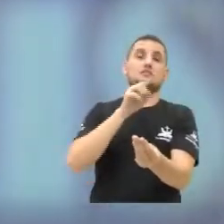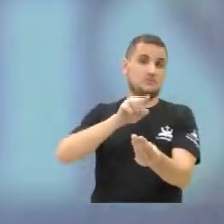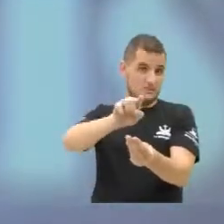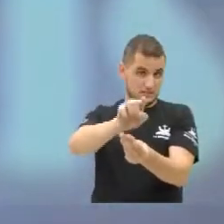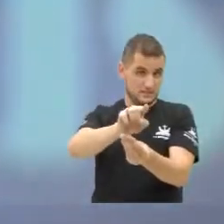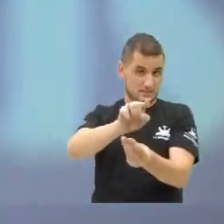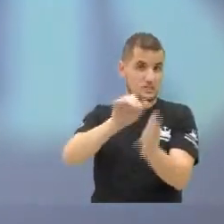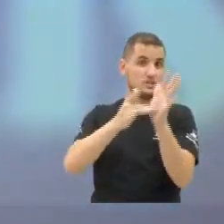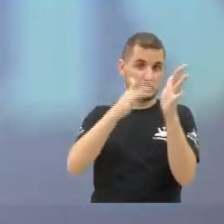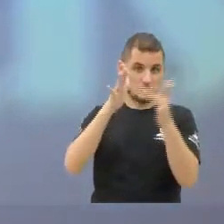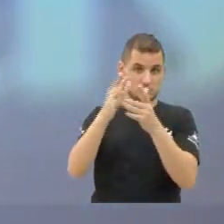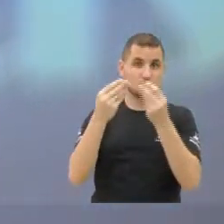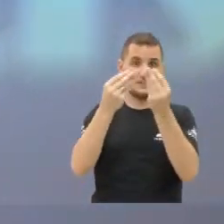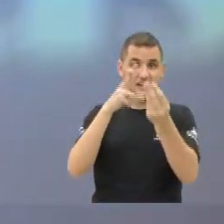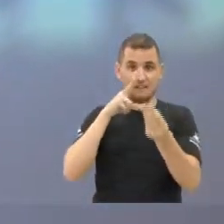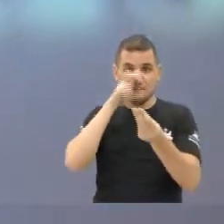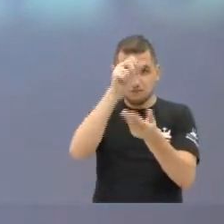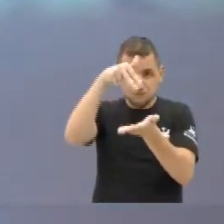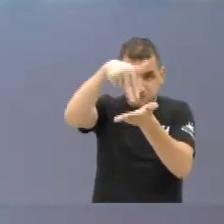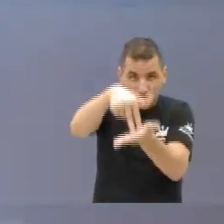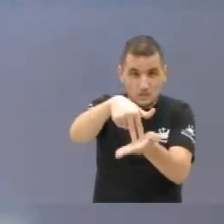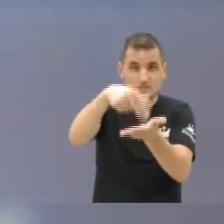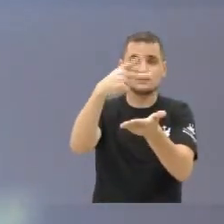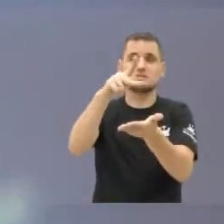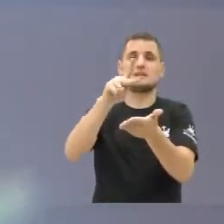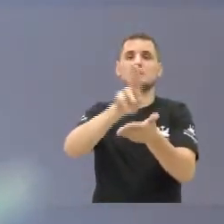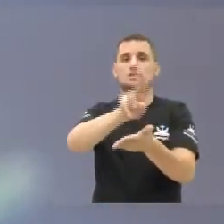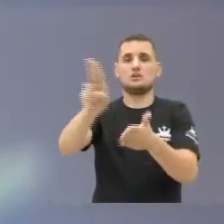você. Em nome de Jesus.